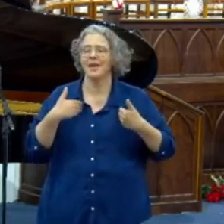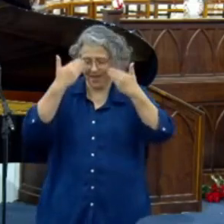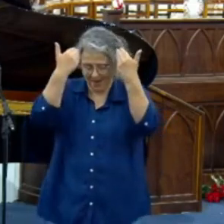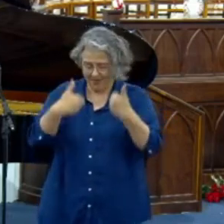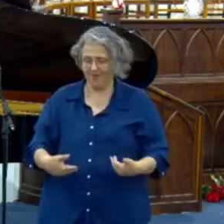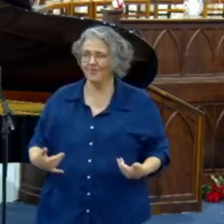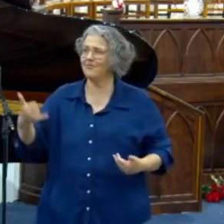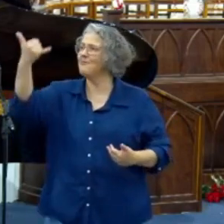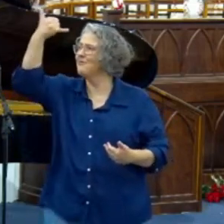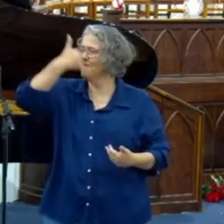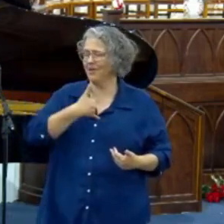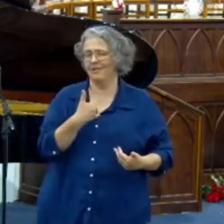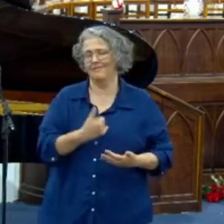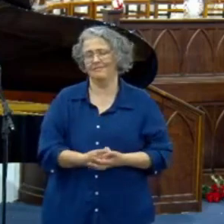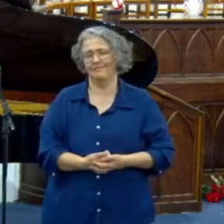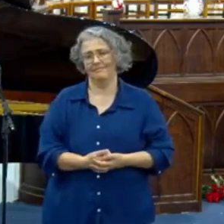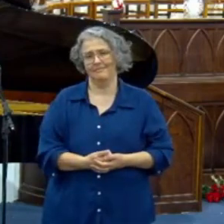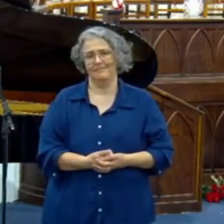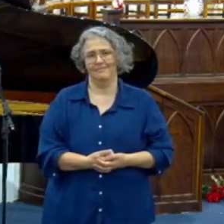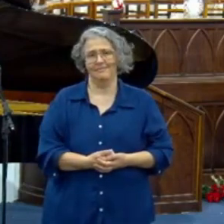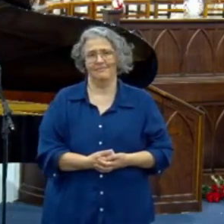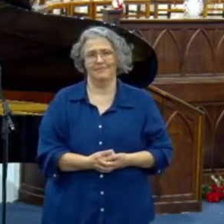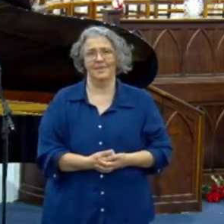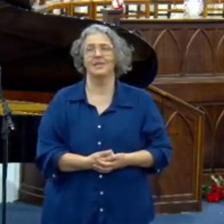aqui. Fala e o teu servo ouve.